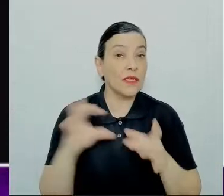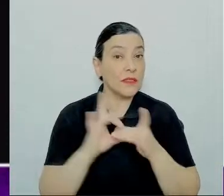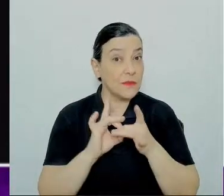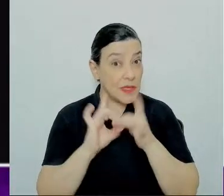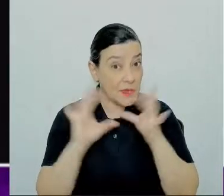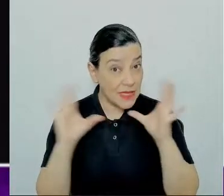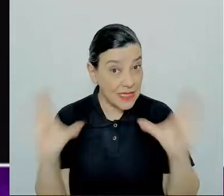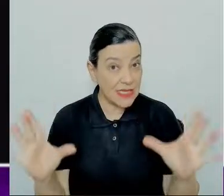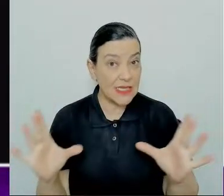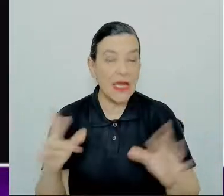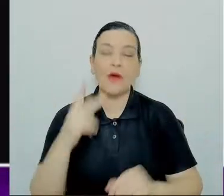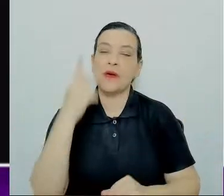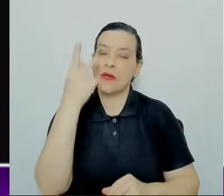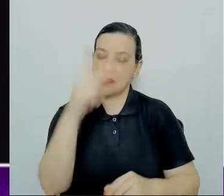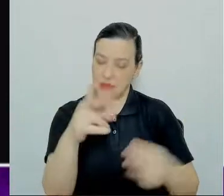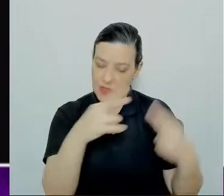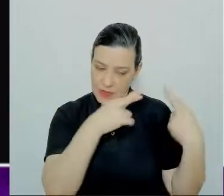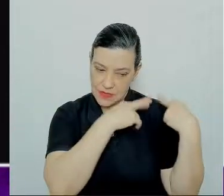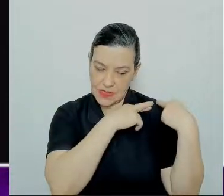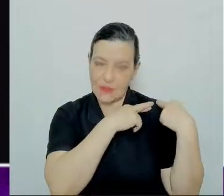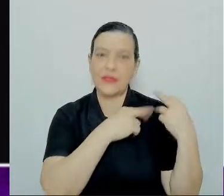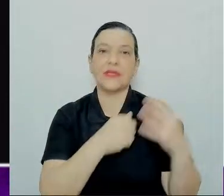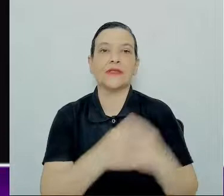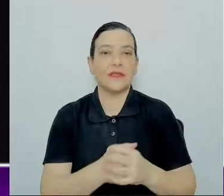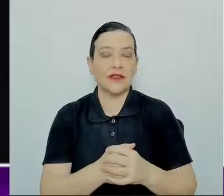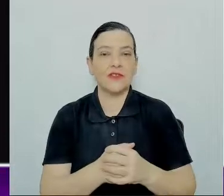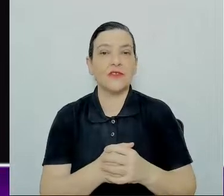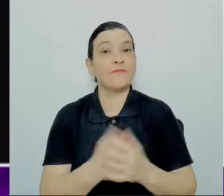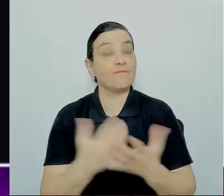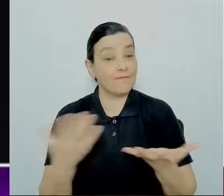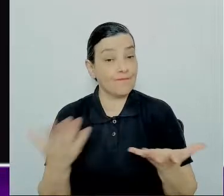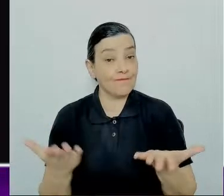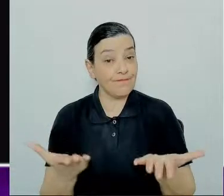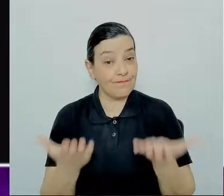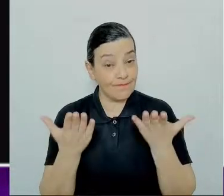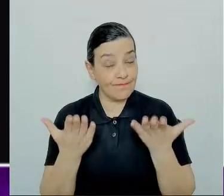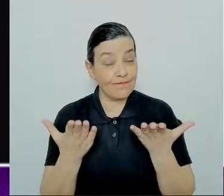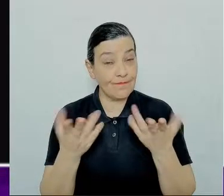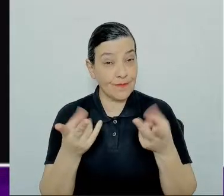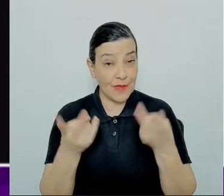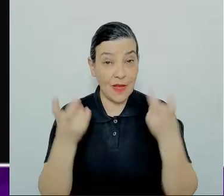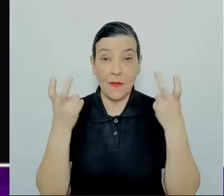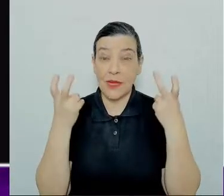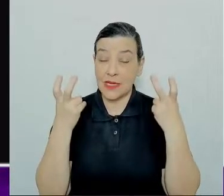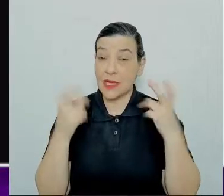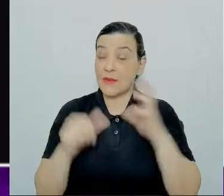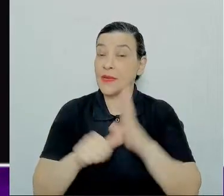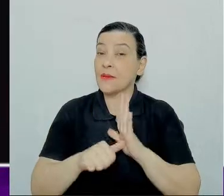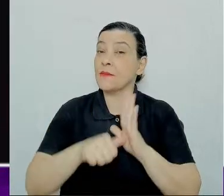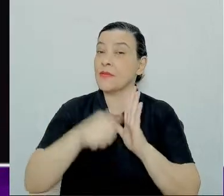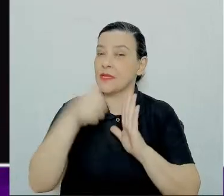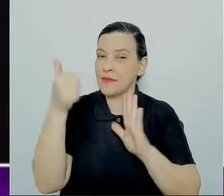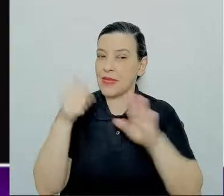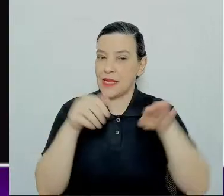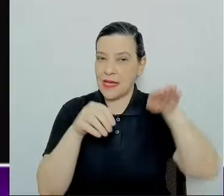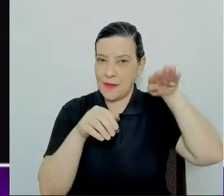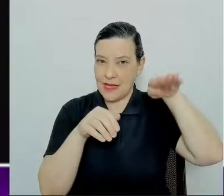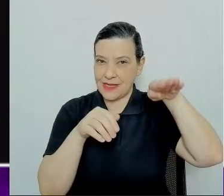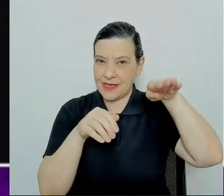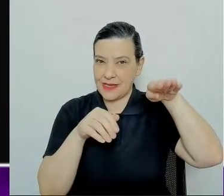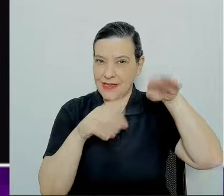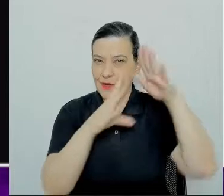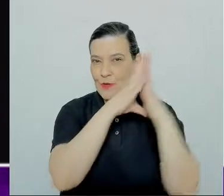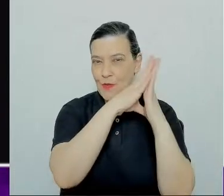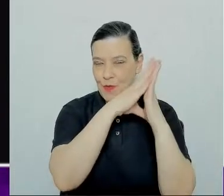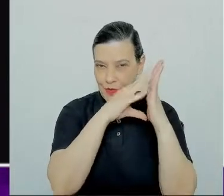isso é sua responsabilidade em atribuir. Então, aqui nós entramos na nossa primeira camada do modelo de